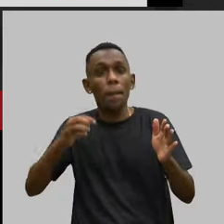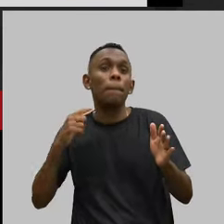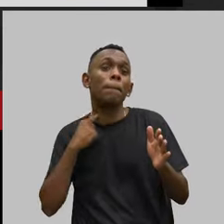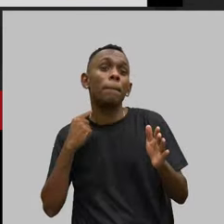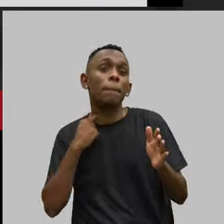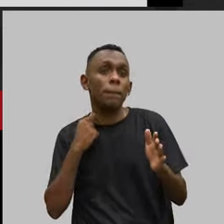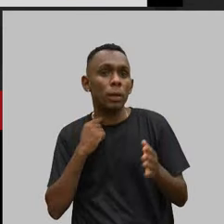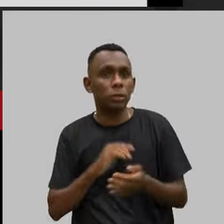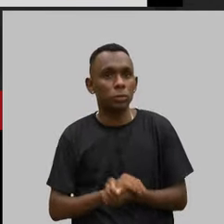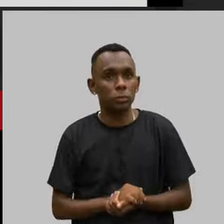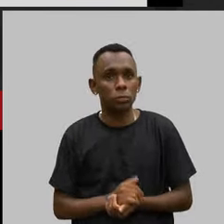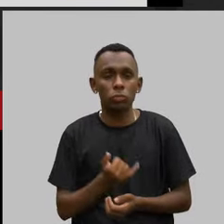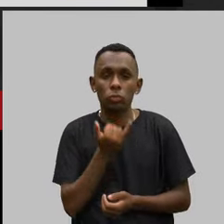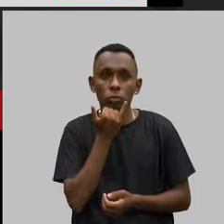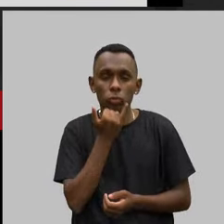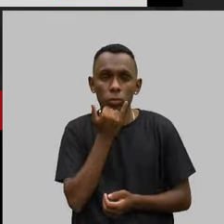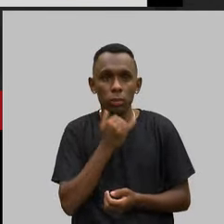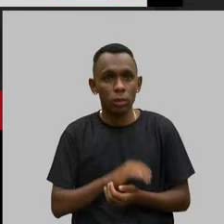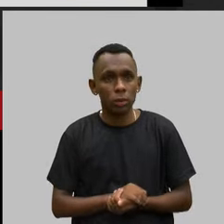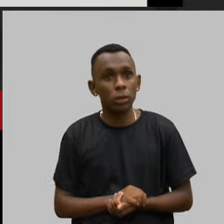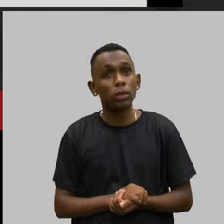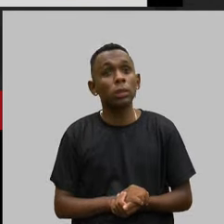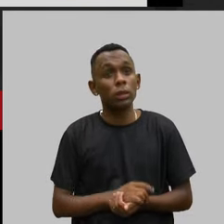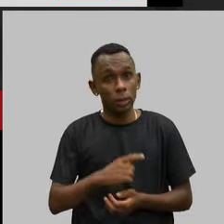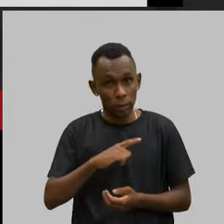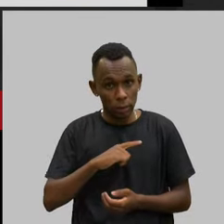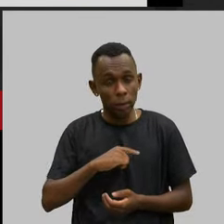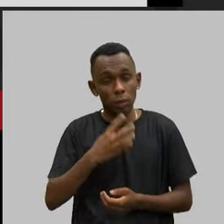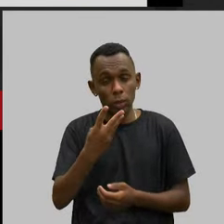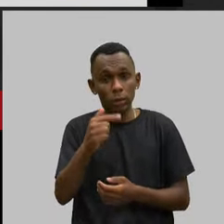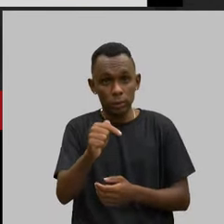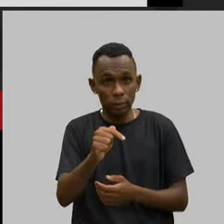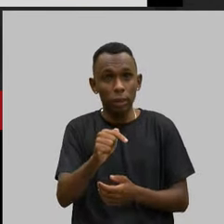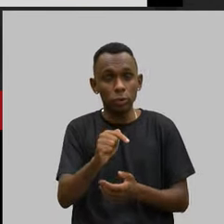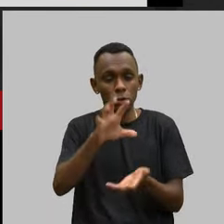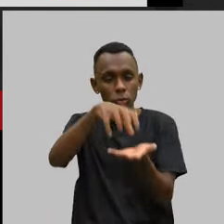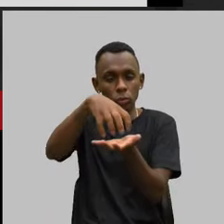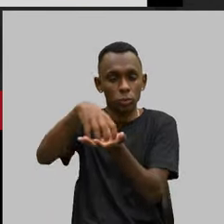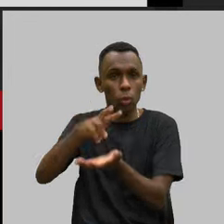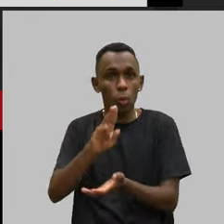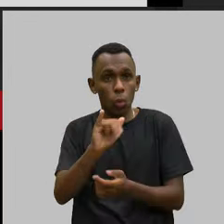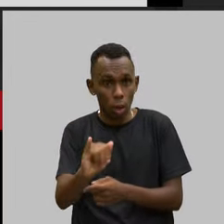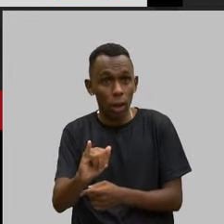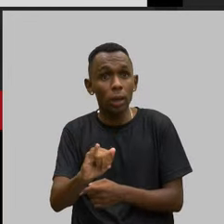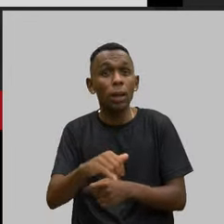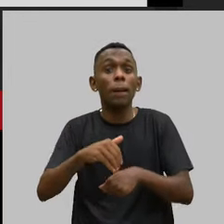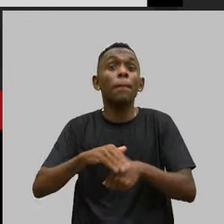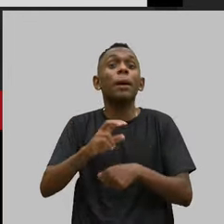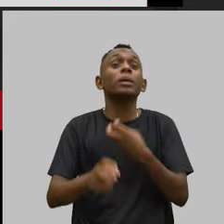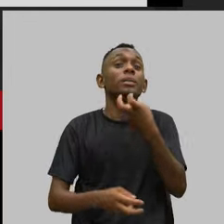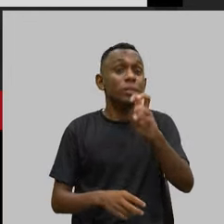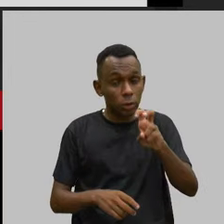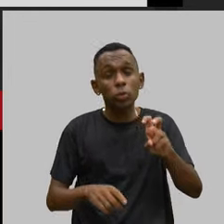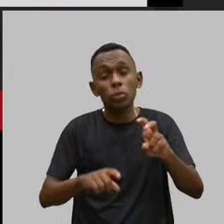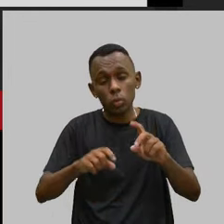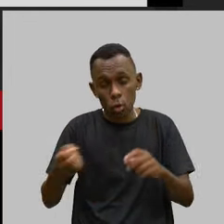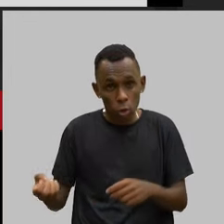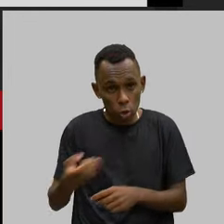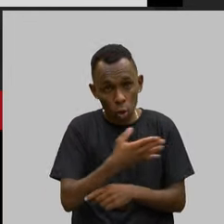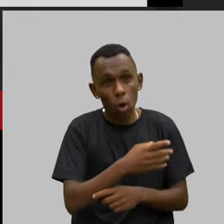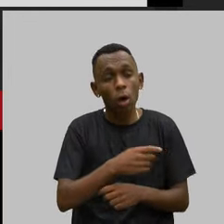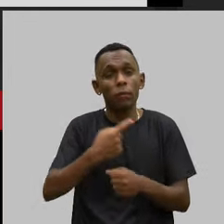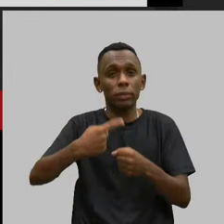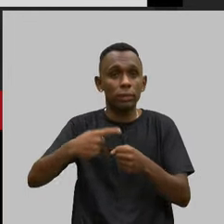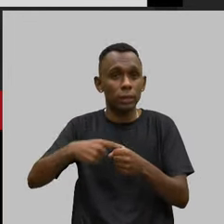2024 desculpa edificar a gente tem 47 uis e de Janeiro a Maio a gente inaugurou mais cinco unidades Uai Sarzedo